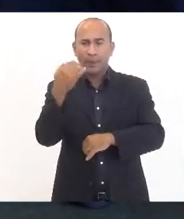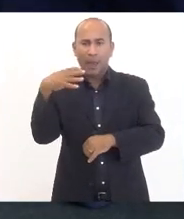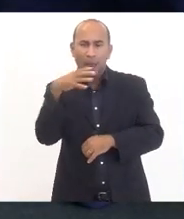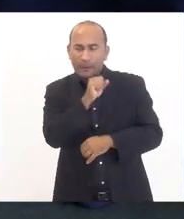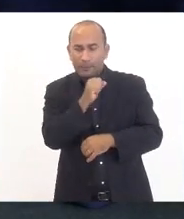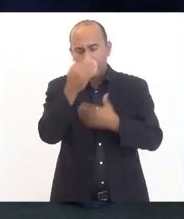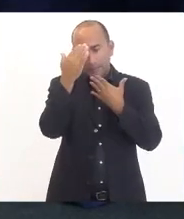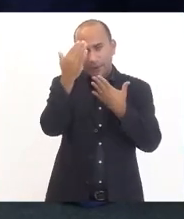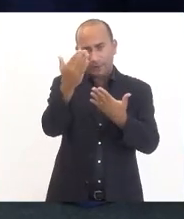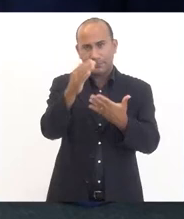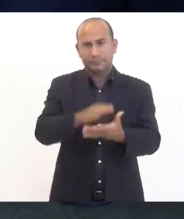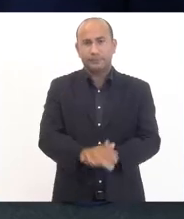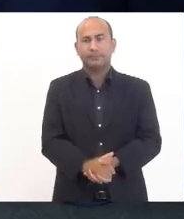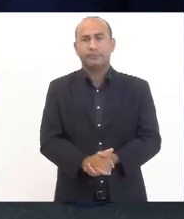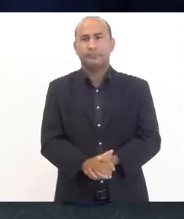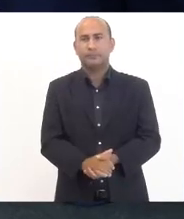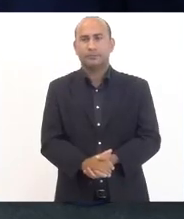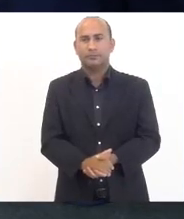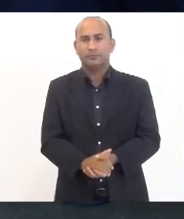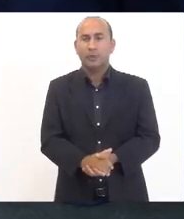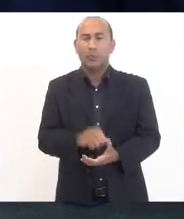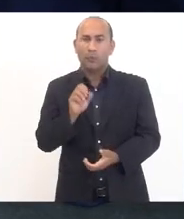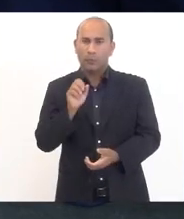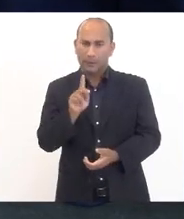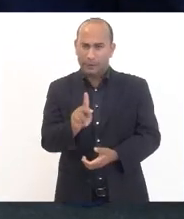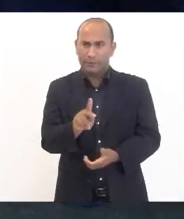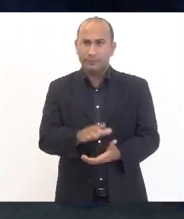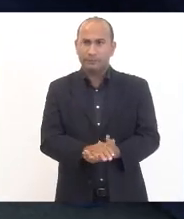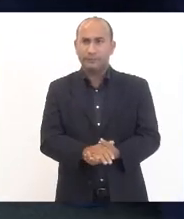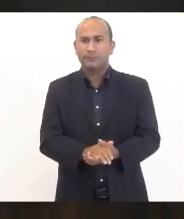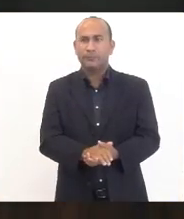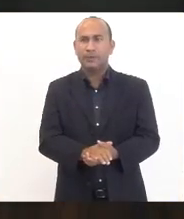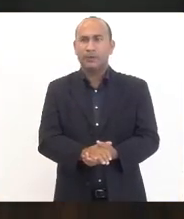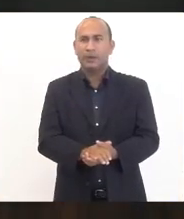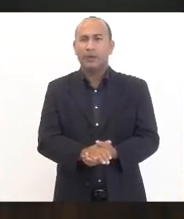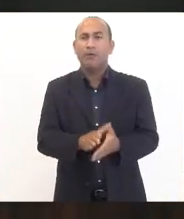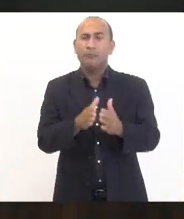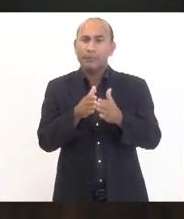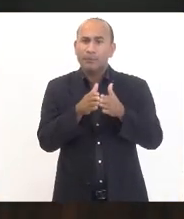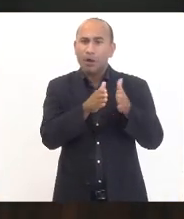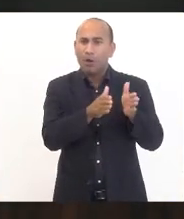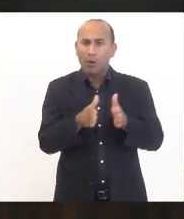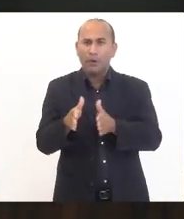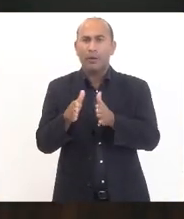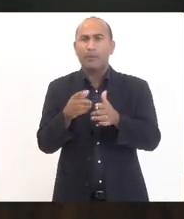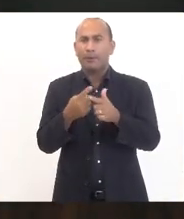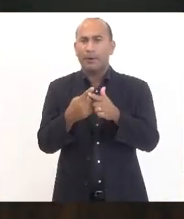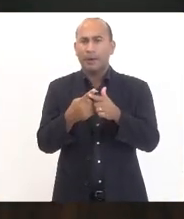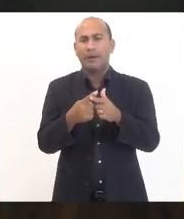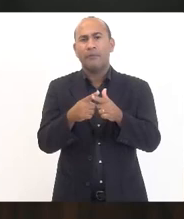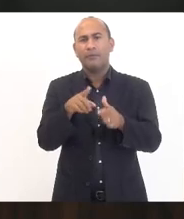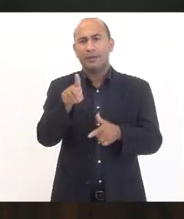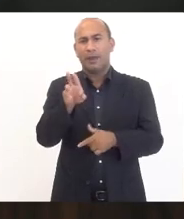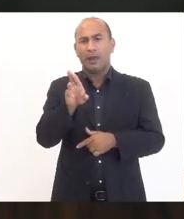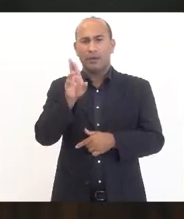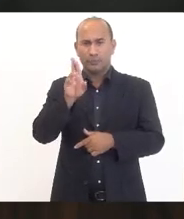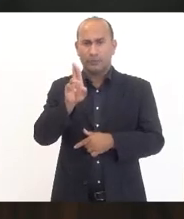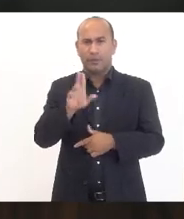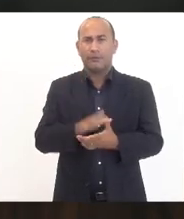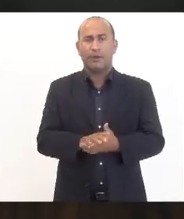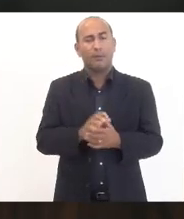urgente. Obrigado. Tá ok. Então eu vou acatar como pela ordem, porque Vossa Excelência autor não poderia dar